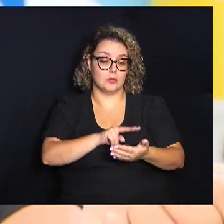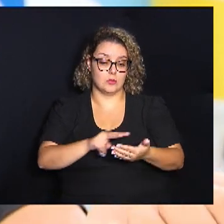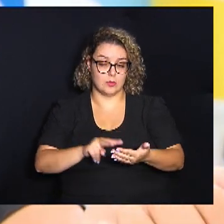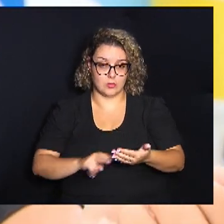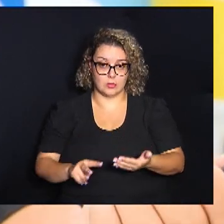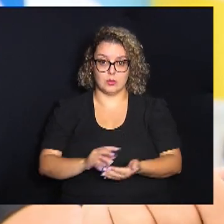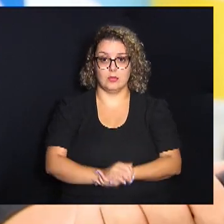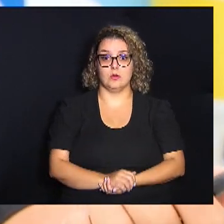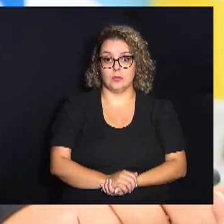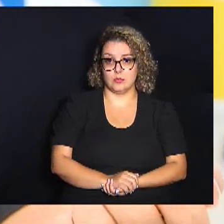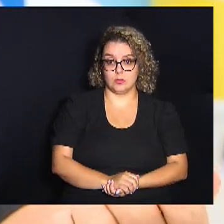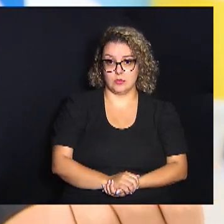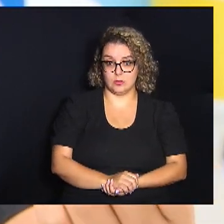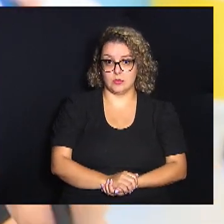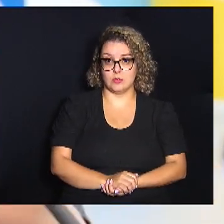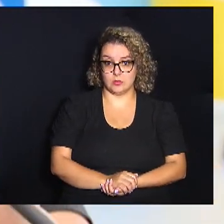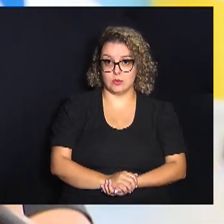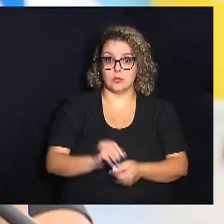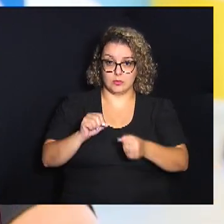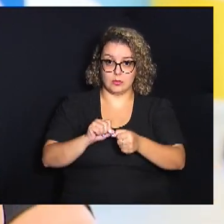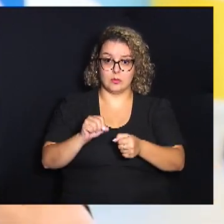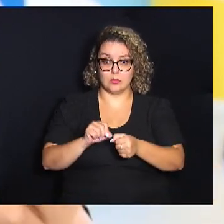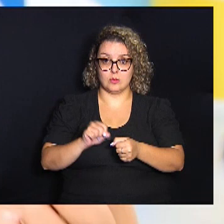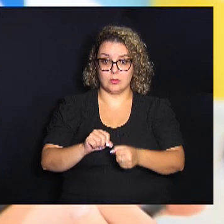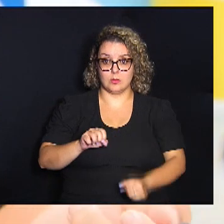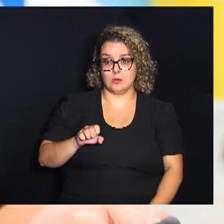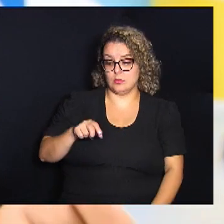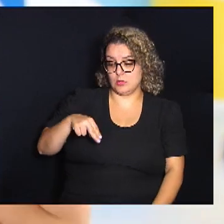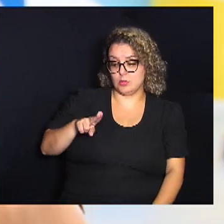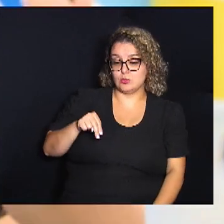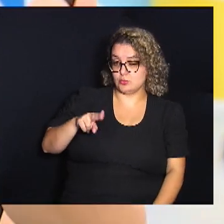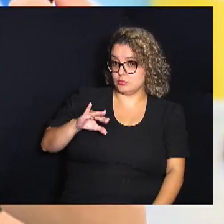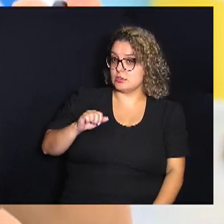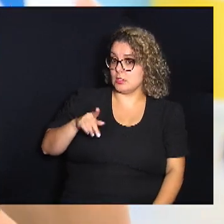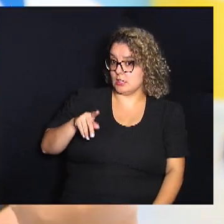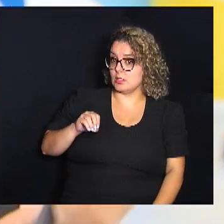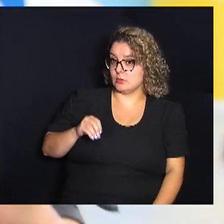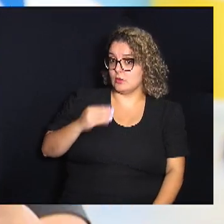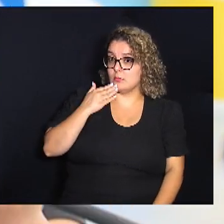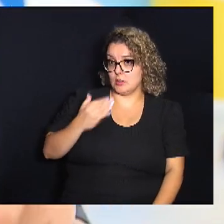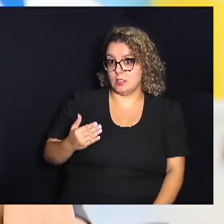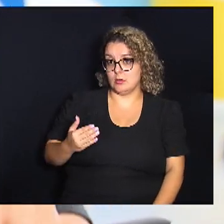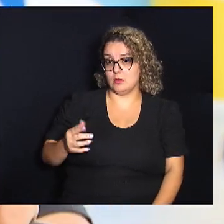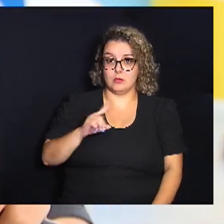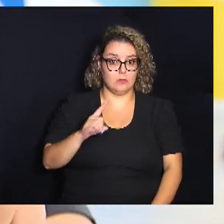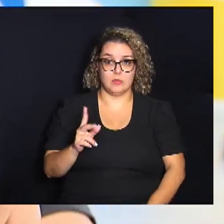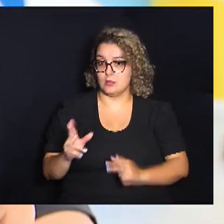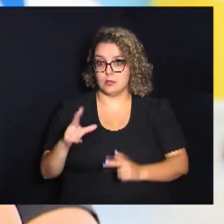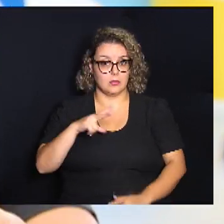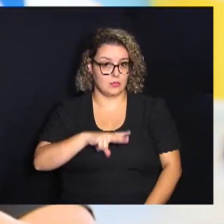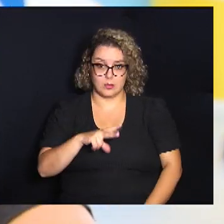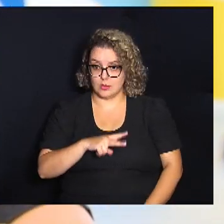enunciados e fazendo o que o enunciado pede. Só que os enunciados não são que nem